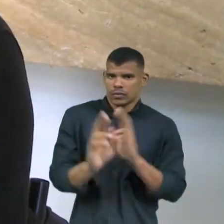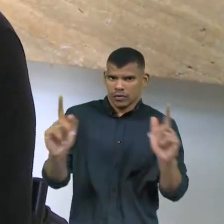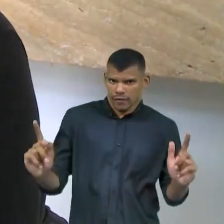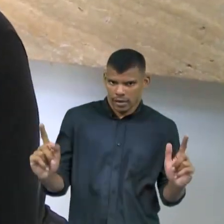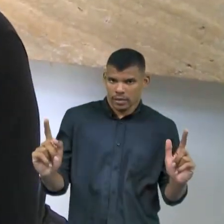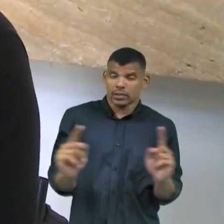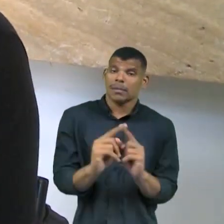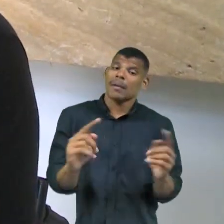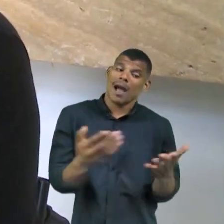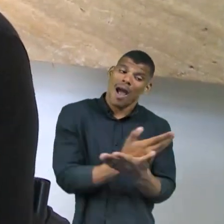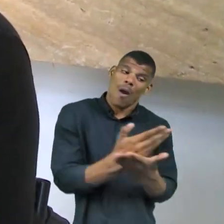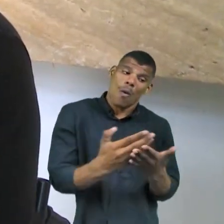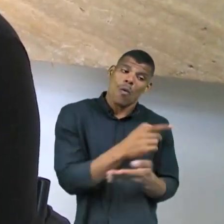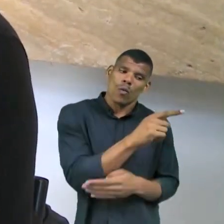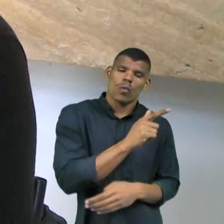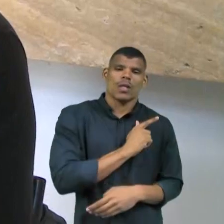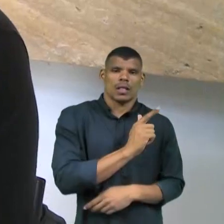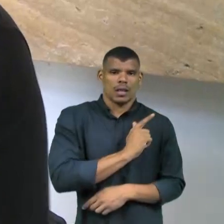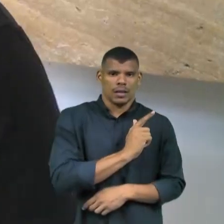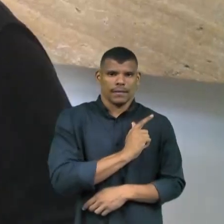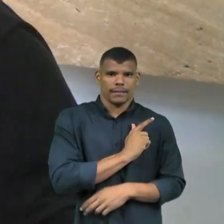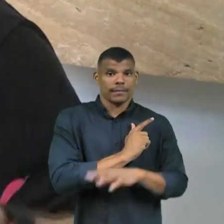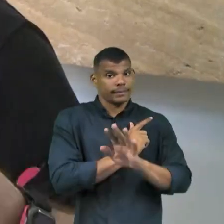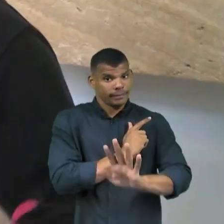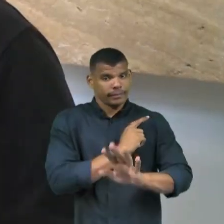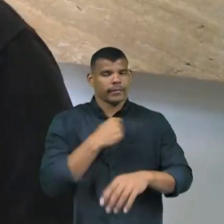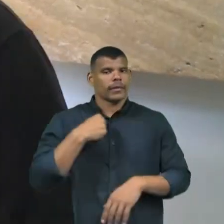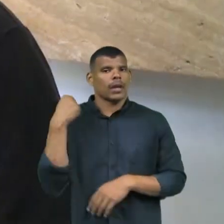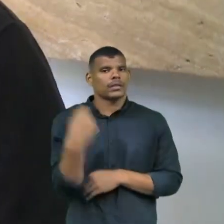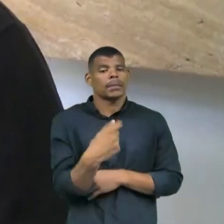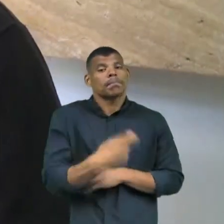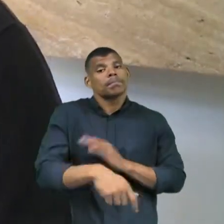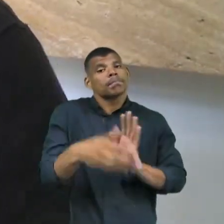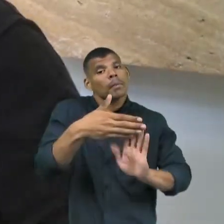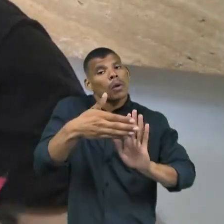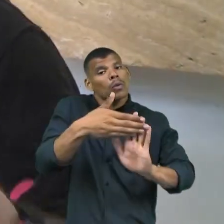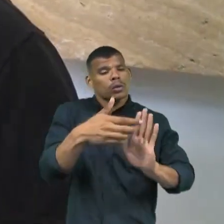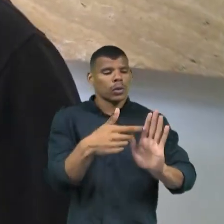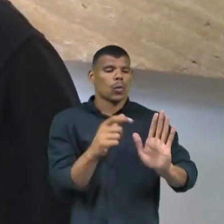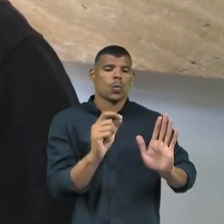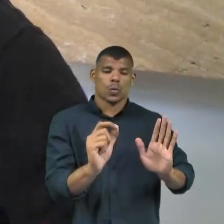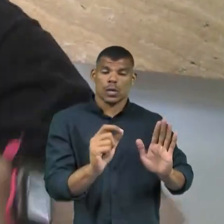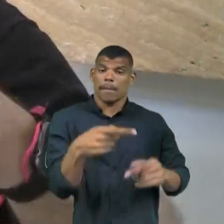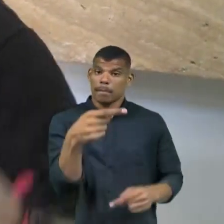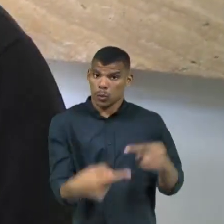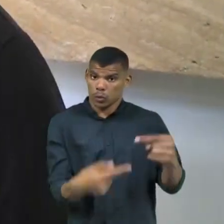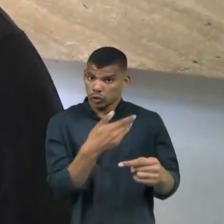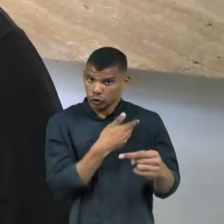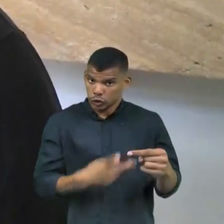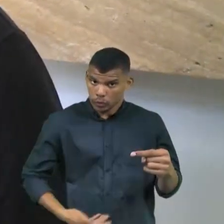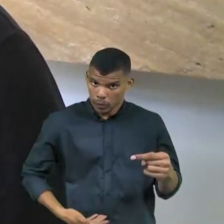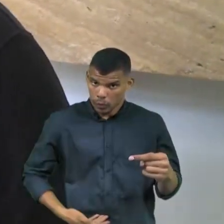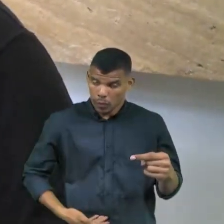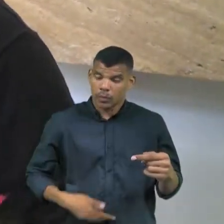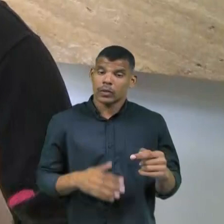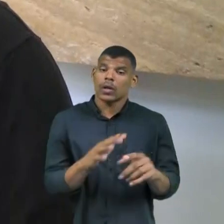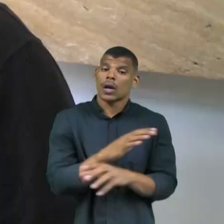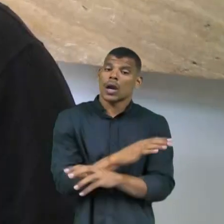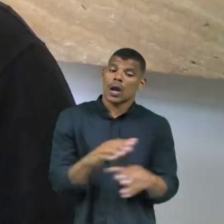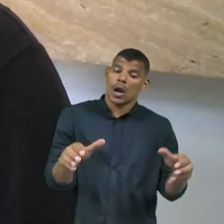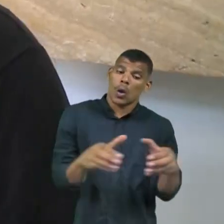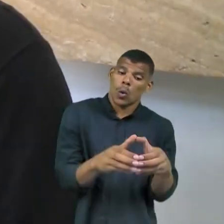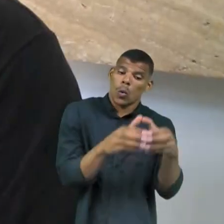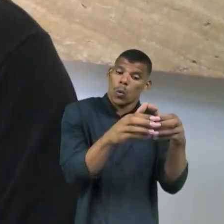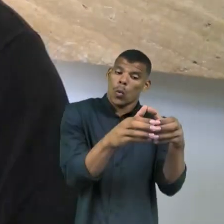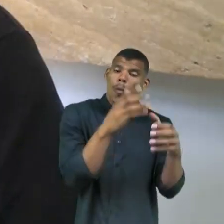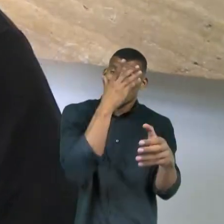Então, assim, a gente tem que sempre pautar que as políticas públicas que envolvam essa população, que é uma